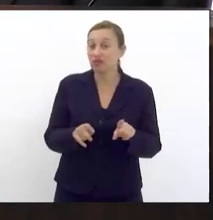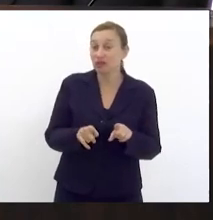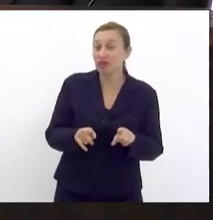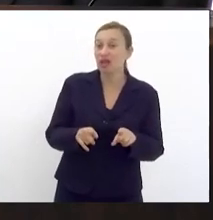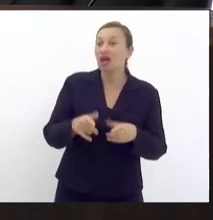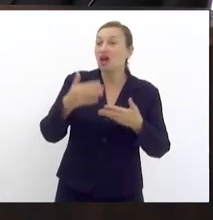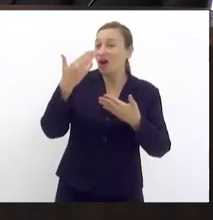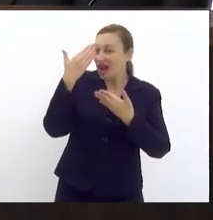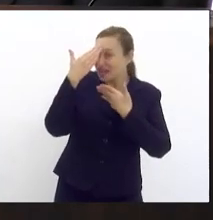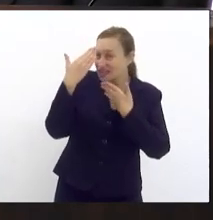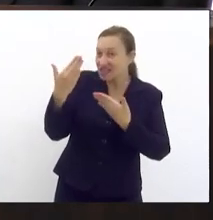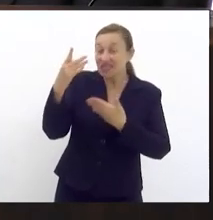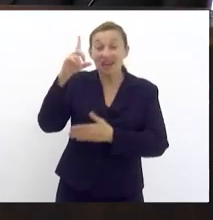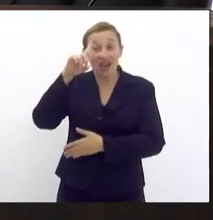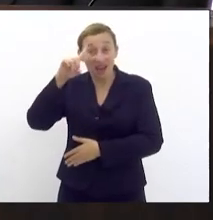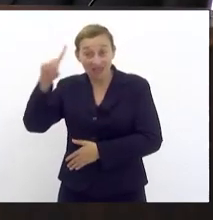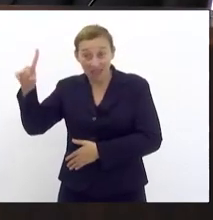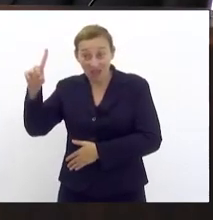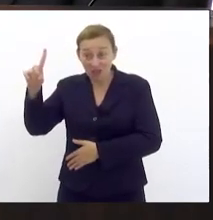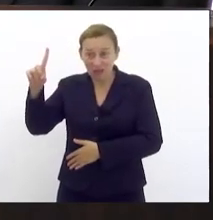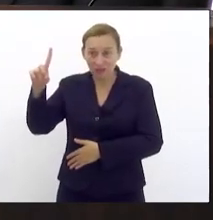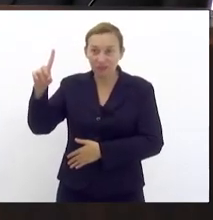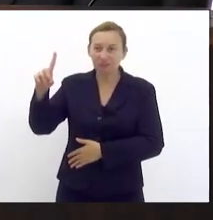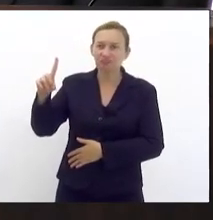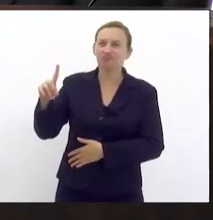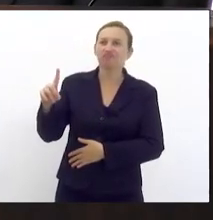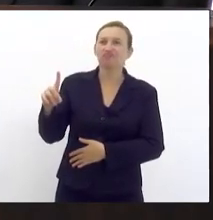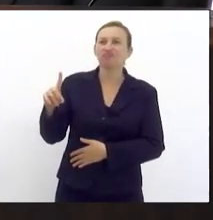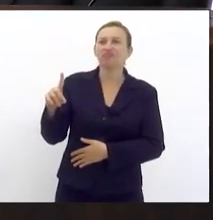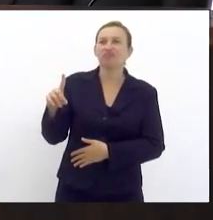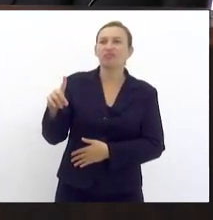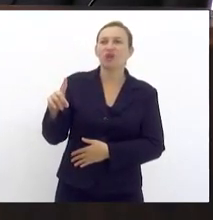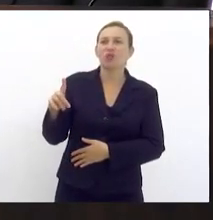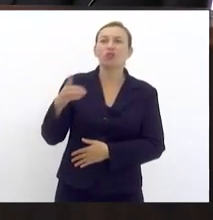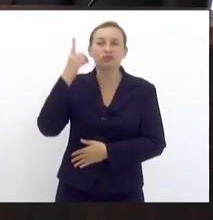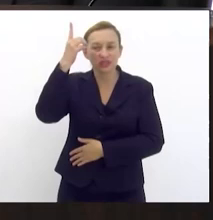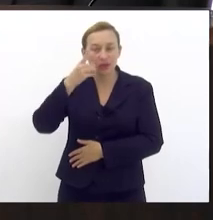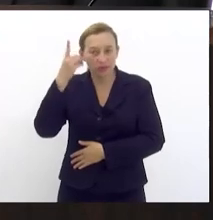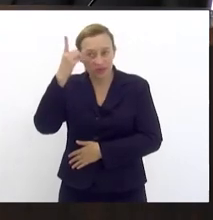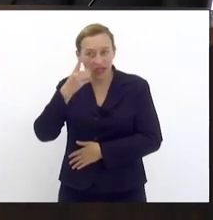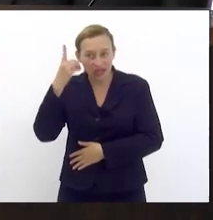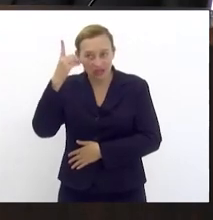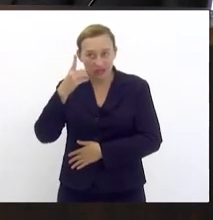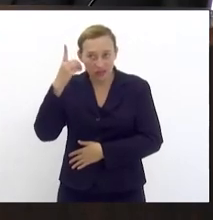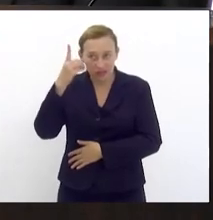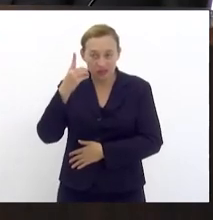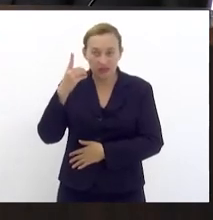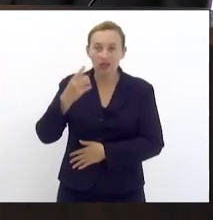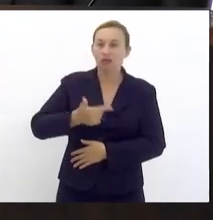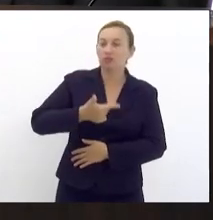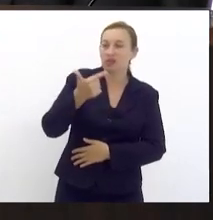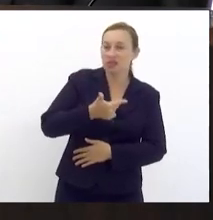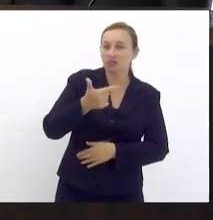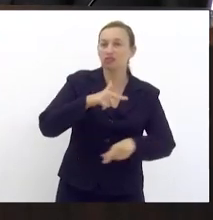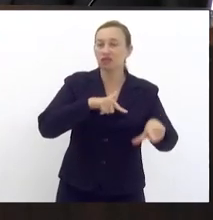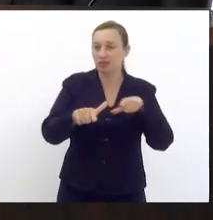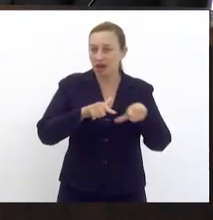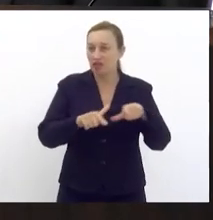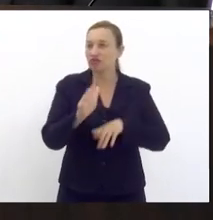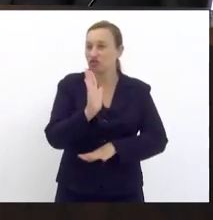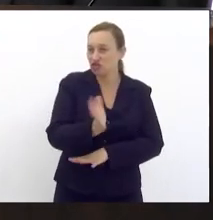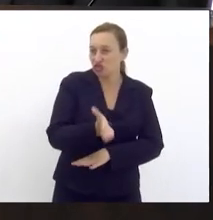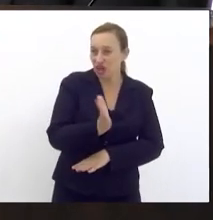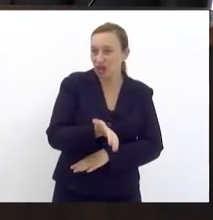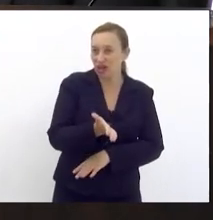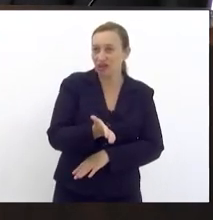agradecer a Deus, e segundo, estar aqui hoje como deputado, indo para o segundo mandato, já estou no segundo